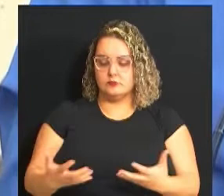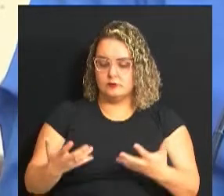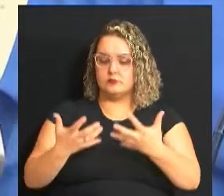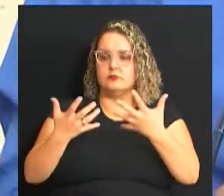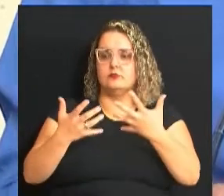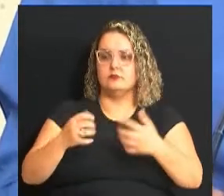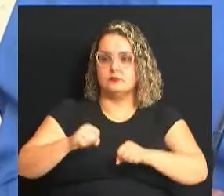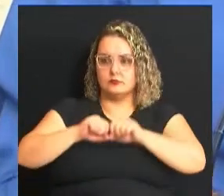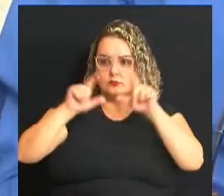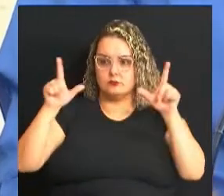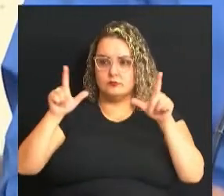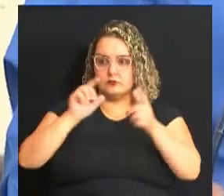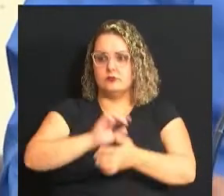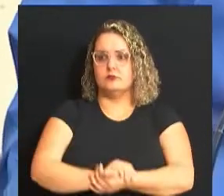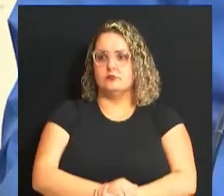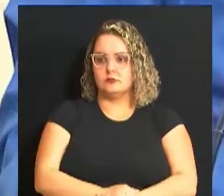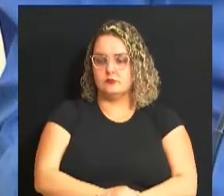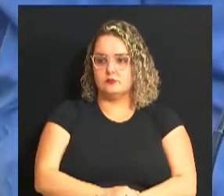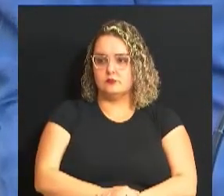manhã.